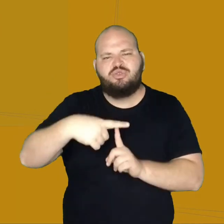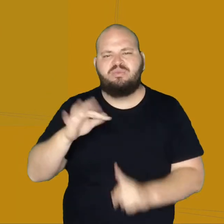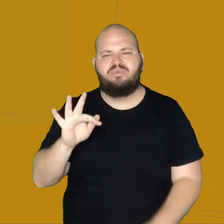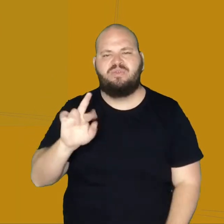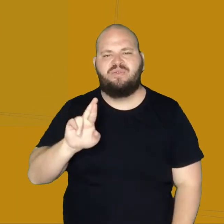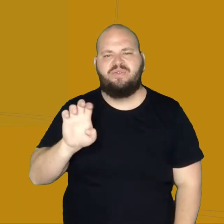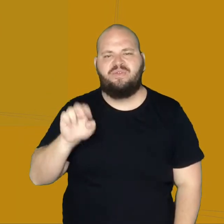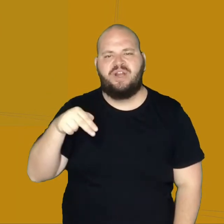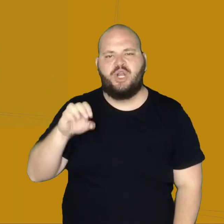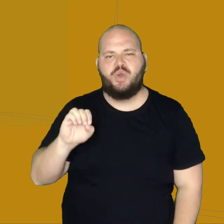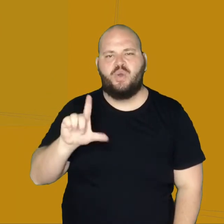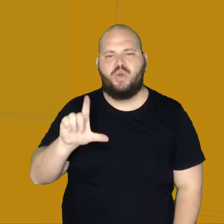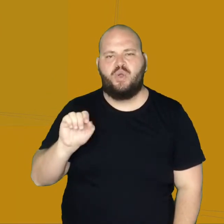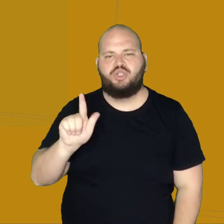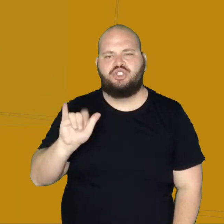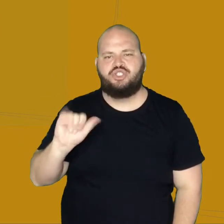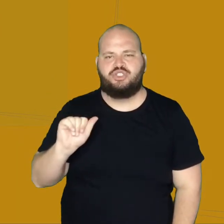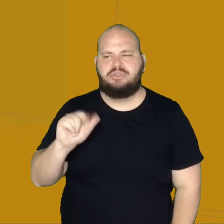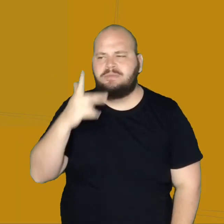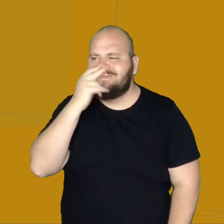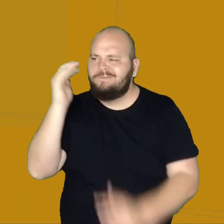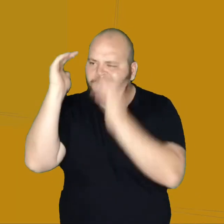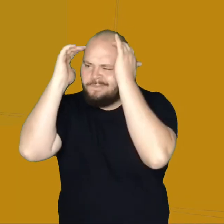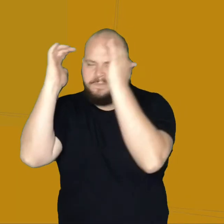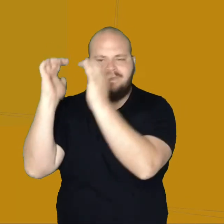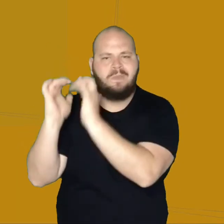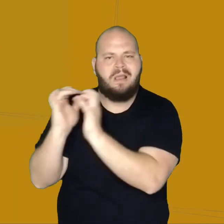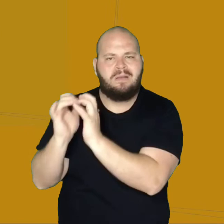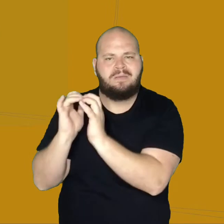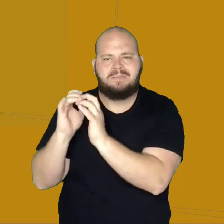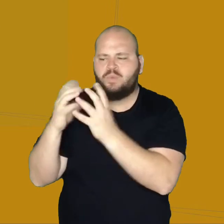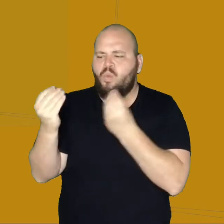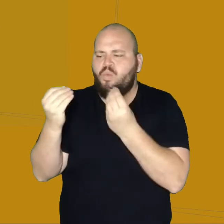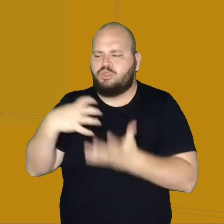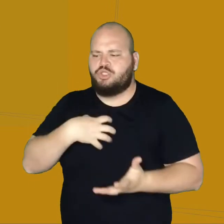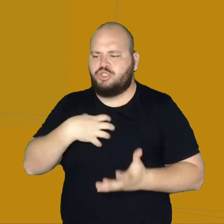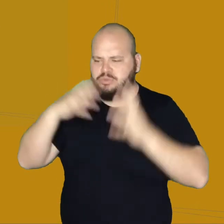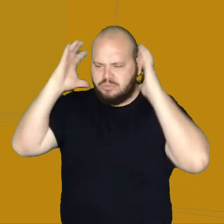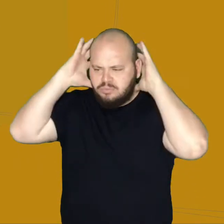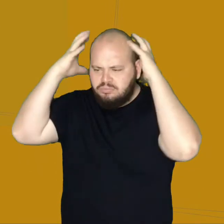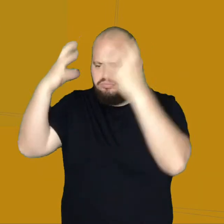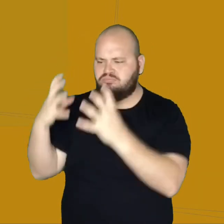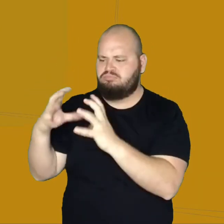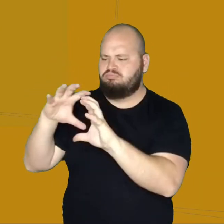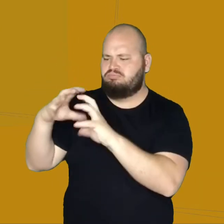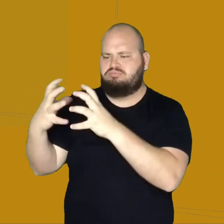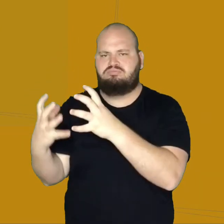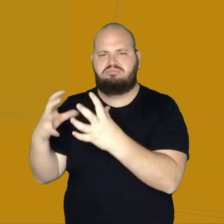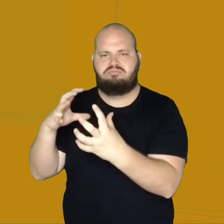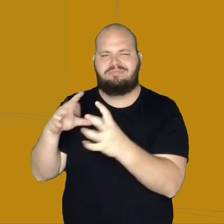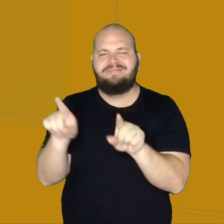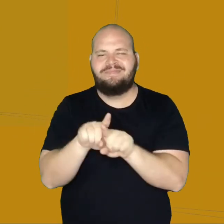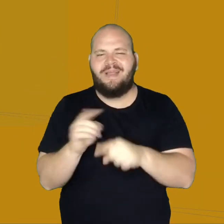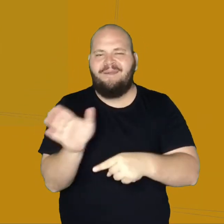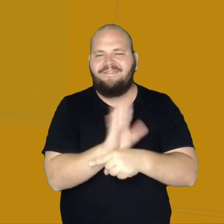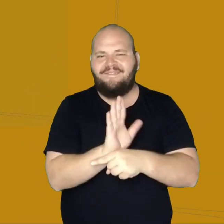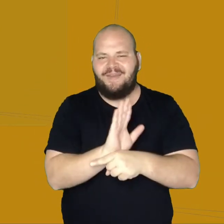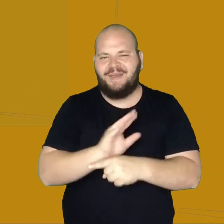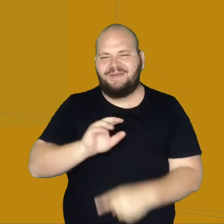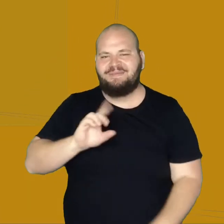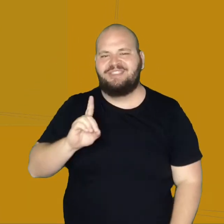tempo. Assim, os cronistas históricos vão se preocupar com aqueles episódios vinculados à tradição dos vencedores, ou